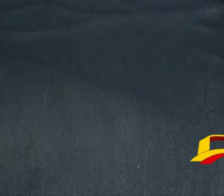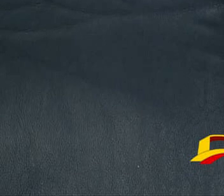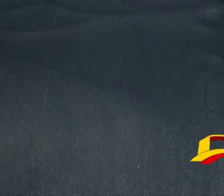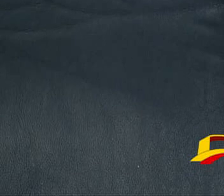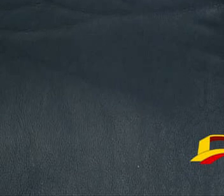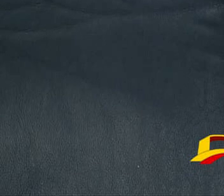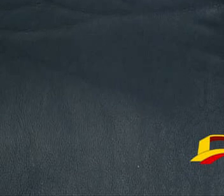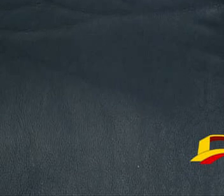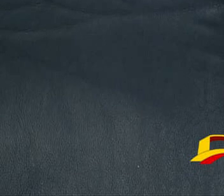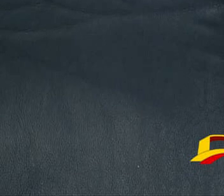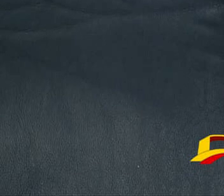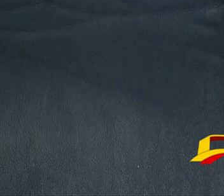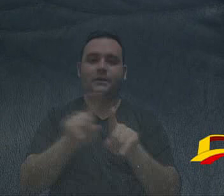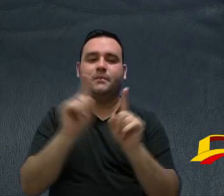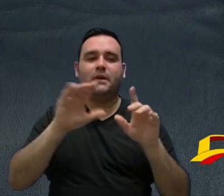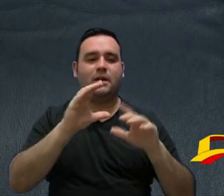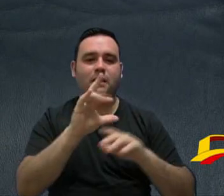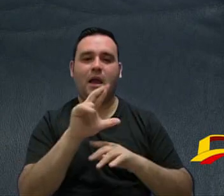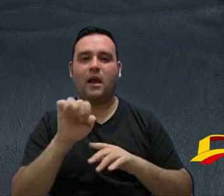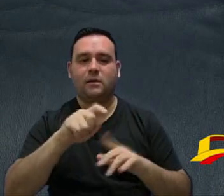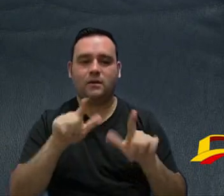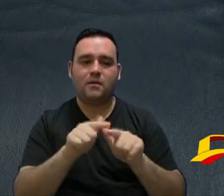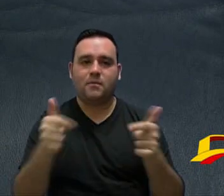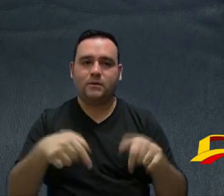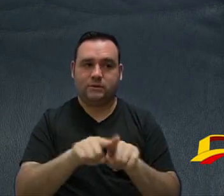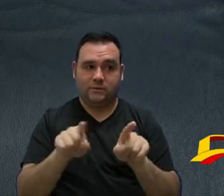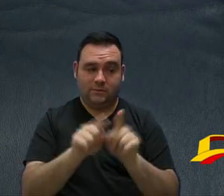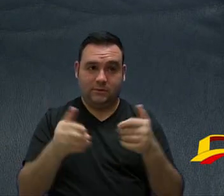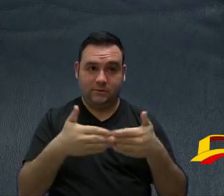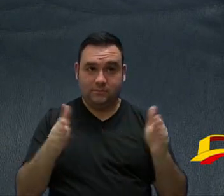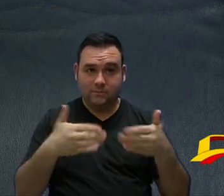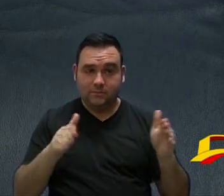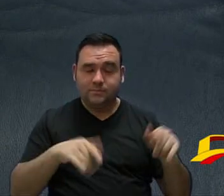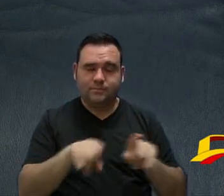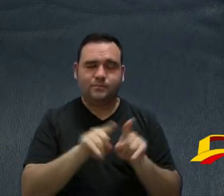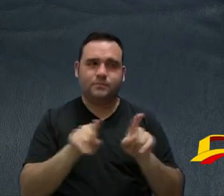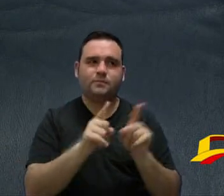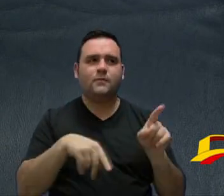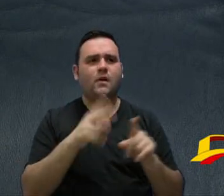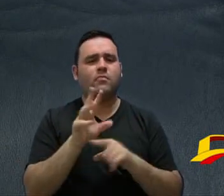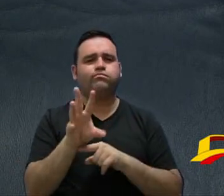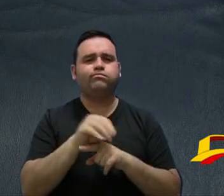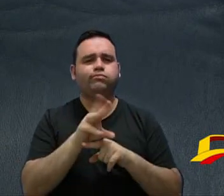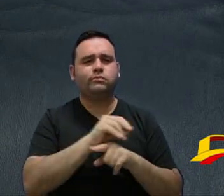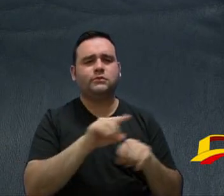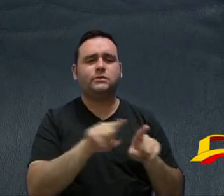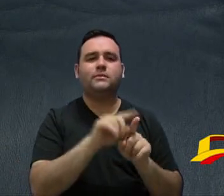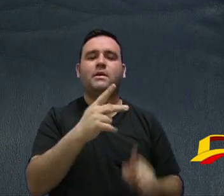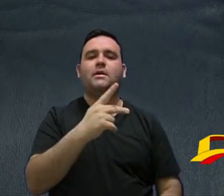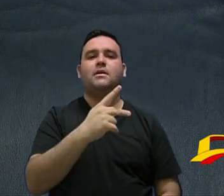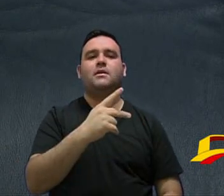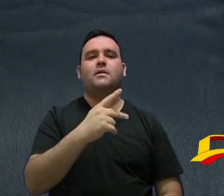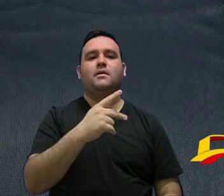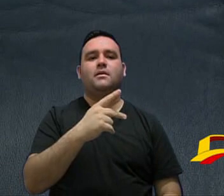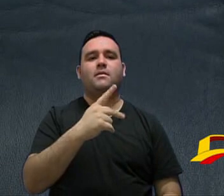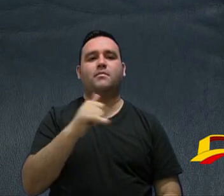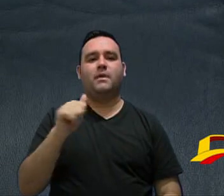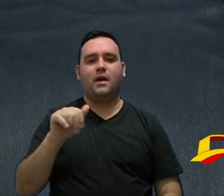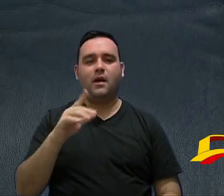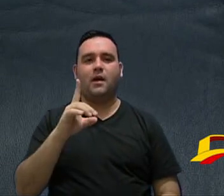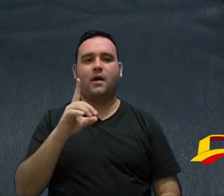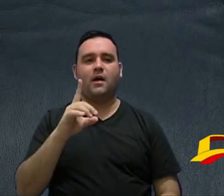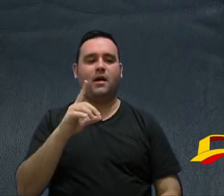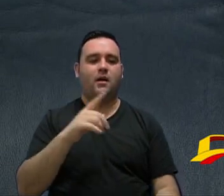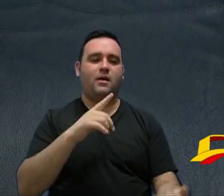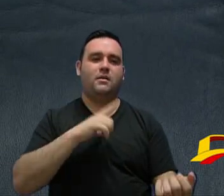mais vulneráveis com abertura dos casos a gente quer fazer esse movimento paralelo é pa de instrução de